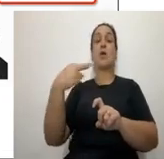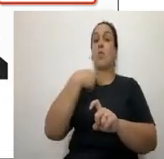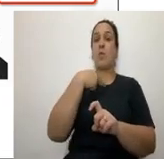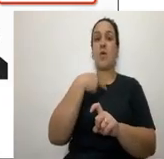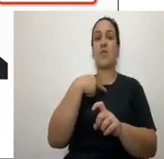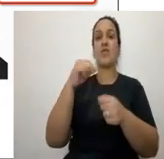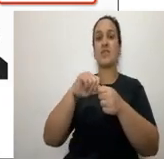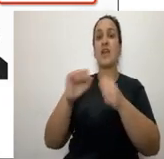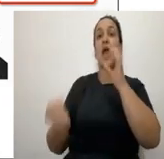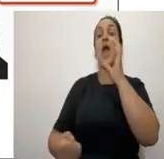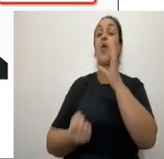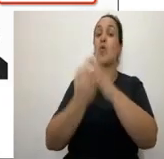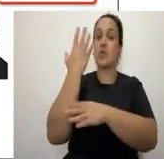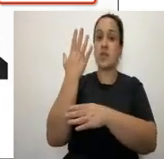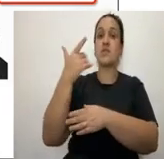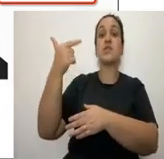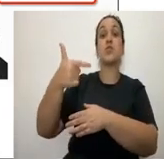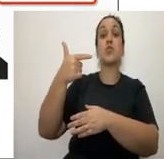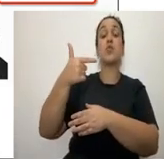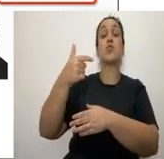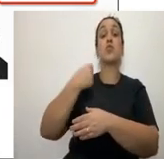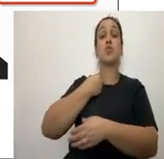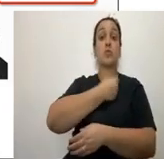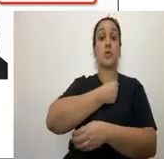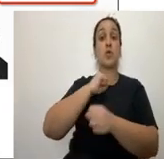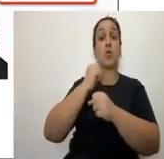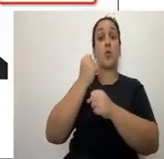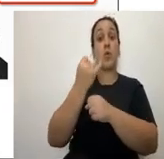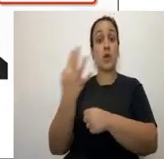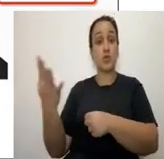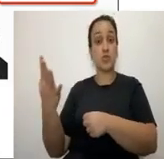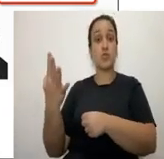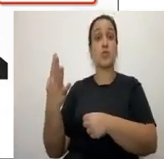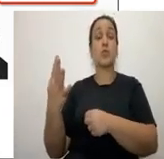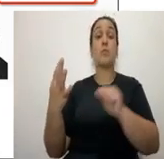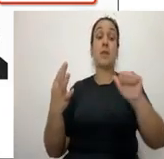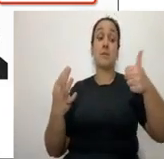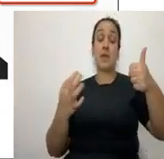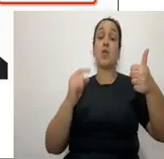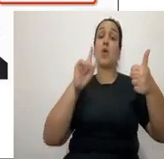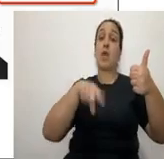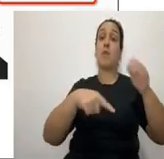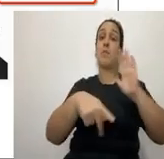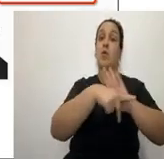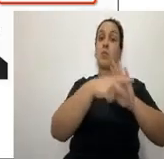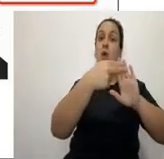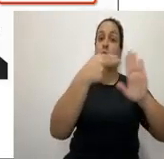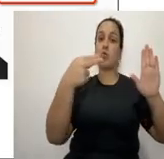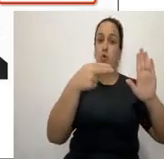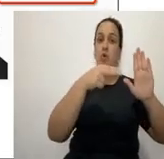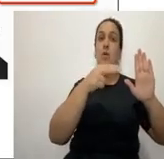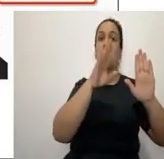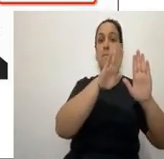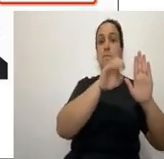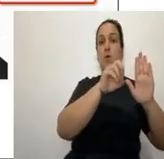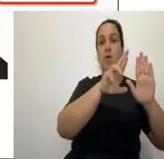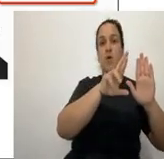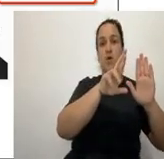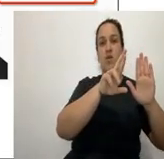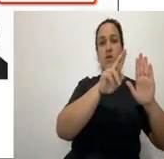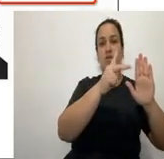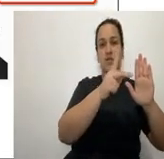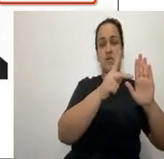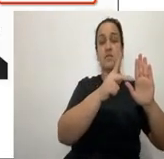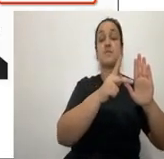segunda restrição que vai dar origem, né, ao segundo número quântico. O primeiro é o N, que vem de Bohr,